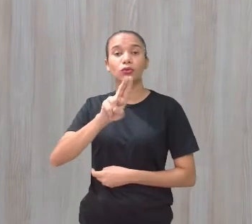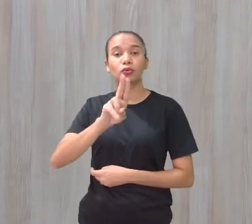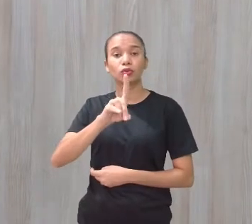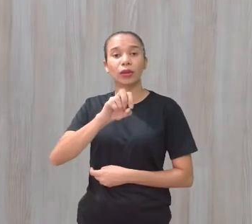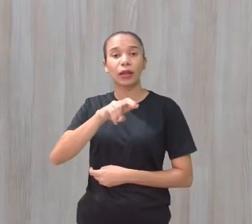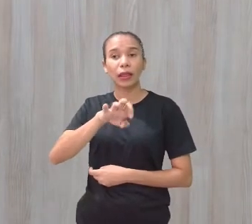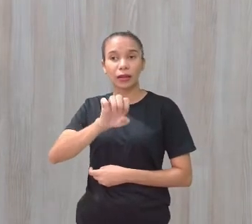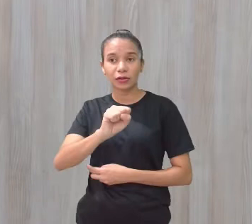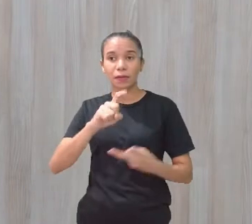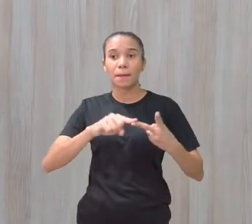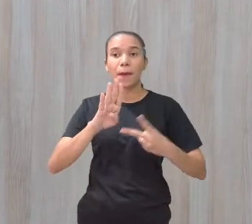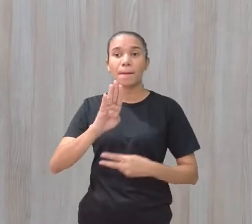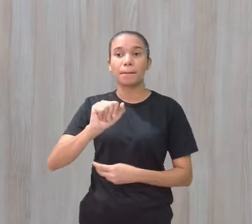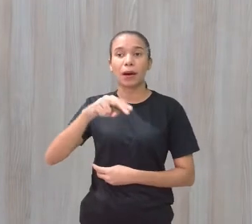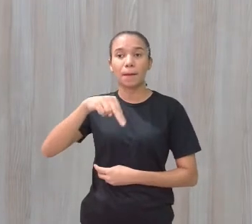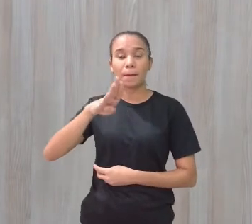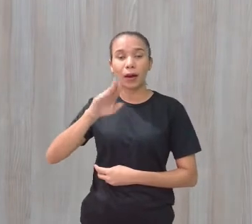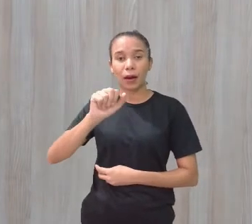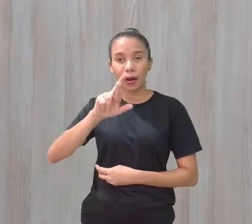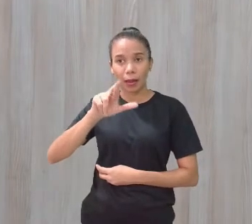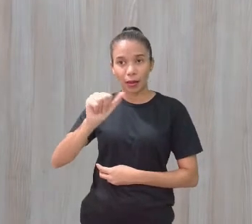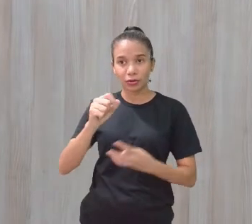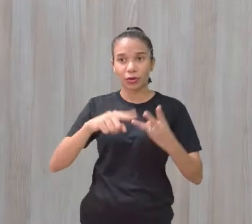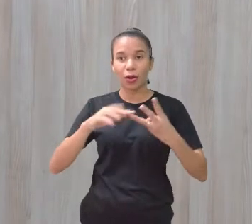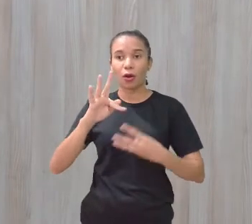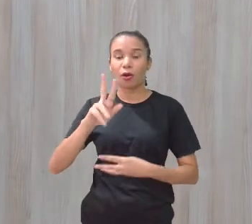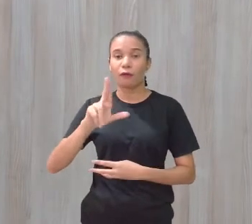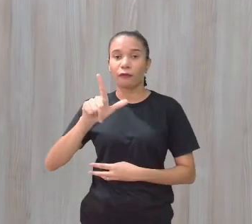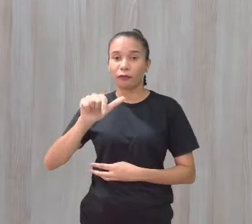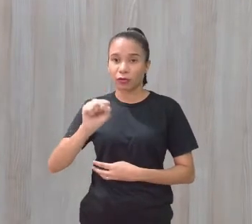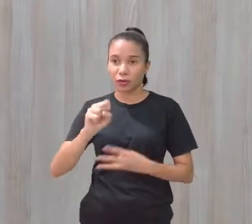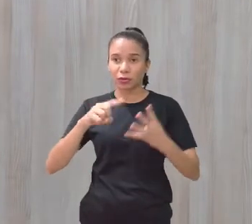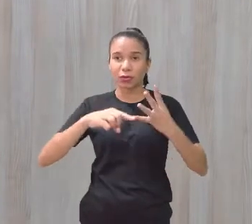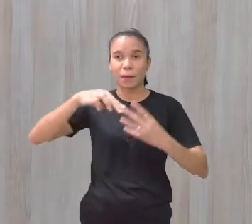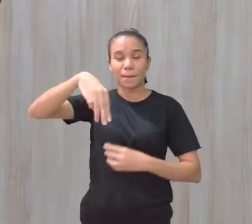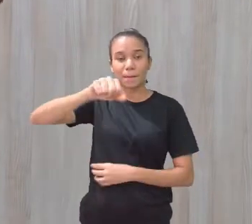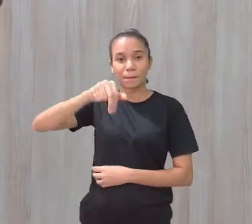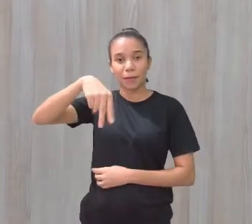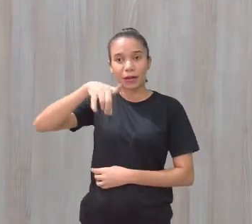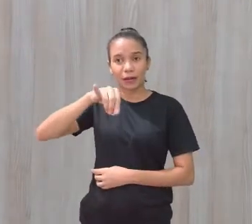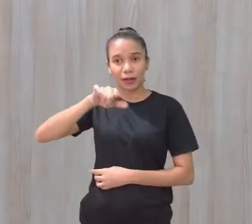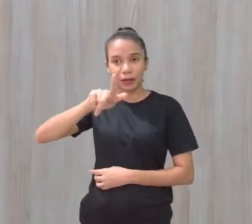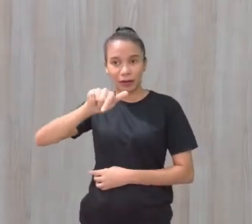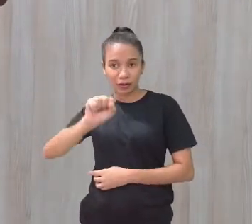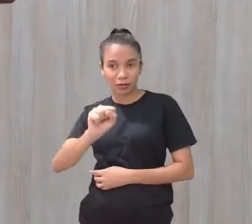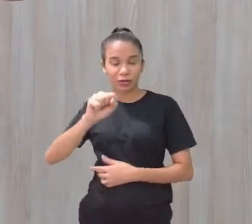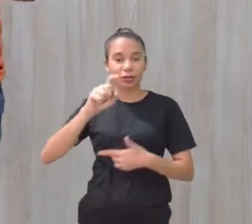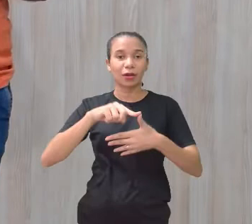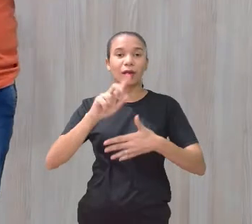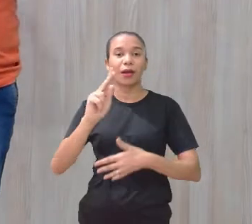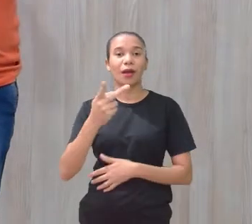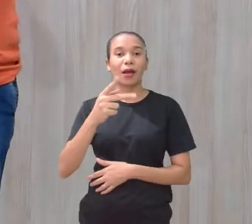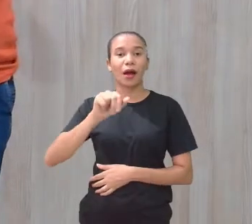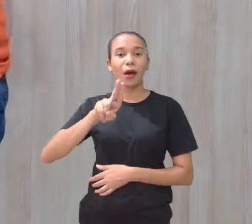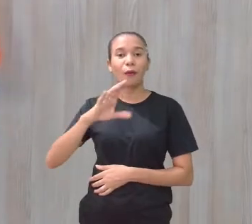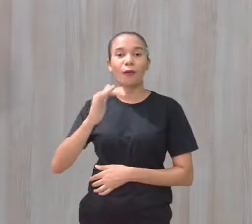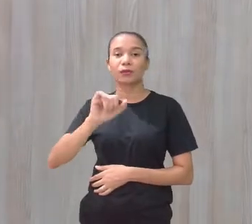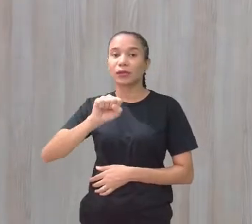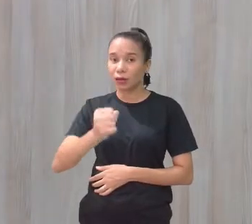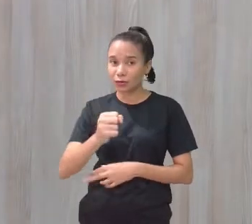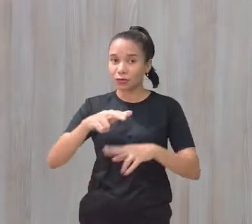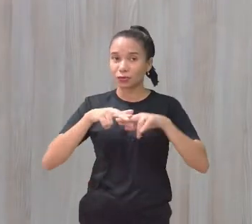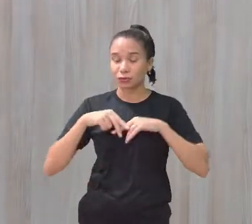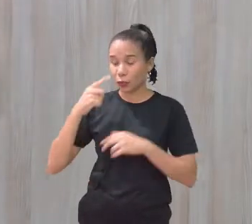sudaneses, os bambaras, os fulas, os mandingas e os haussais, ok? Então, na região